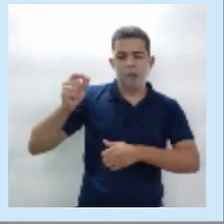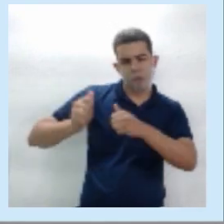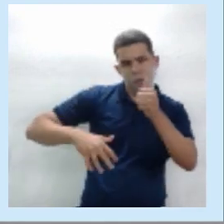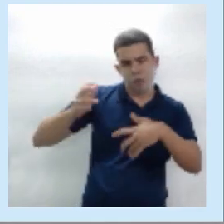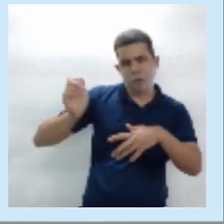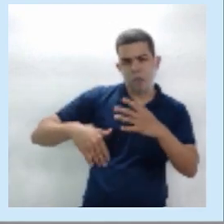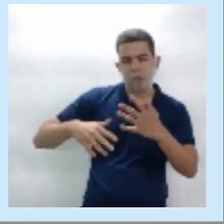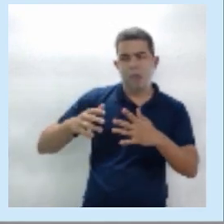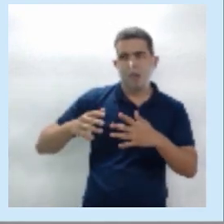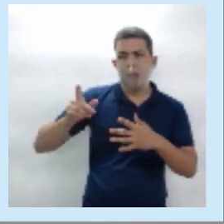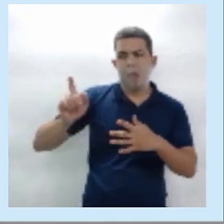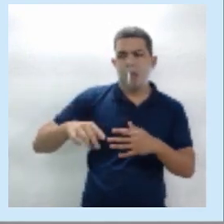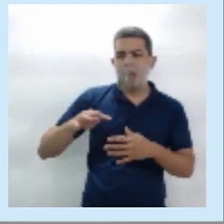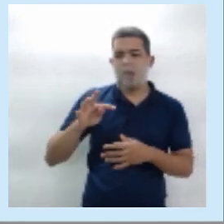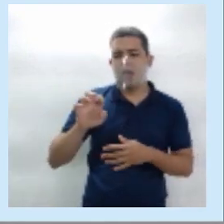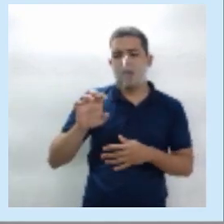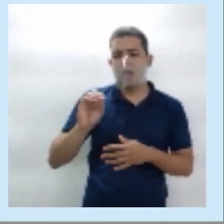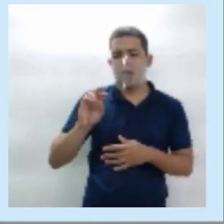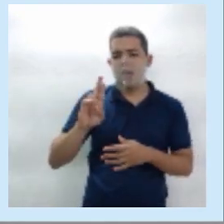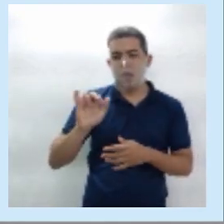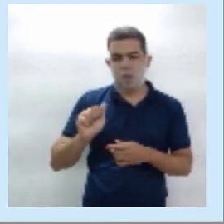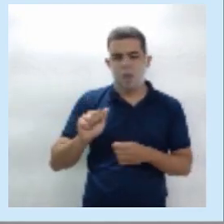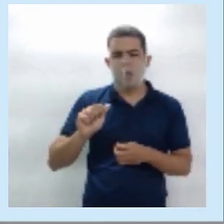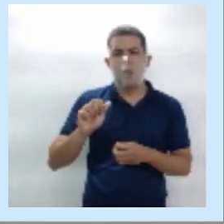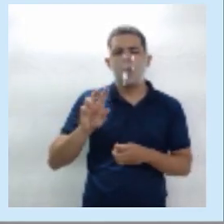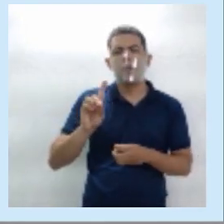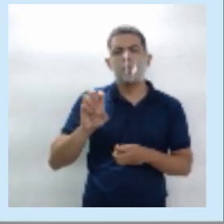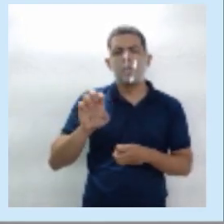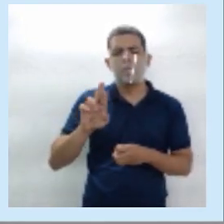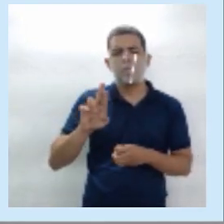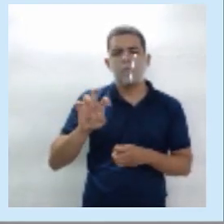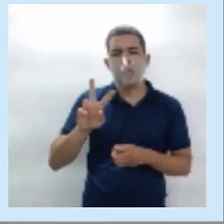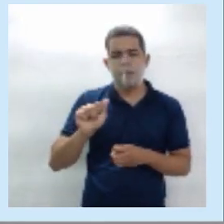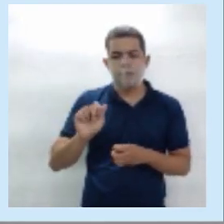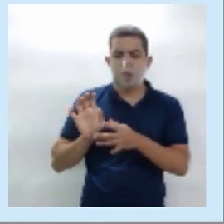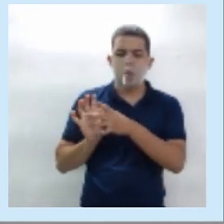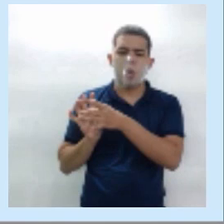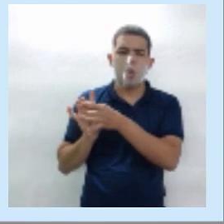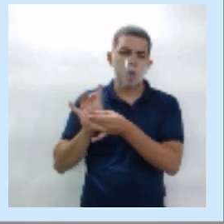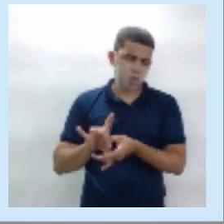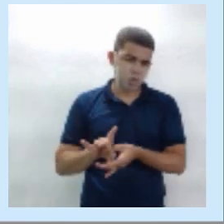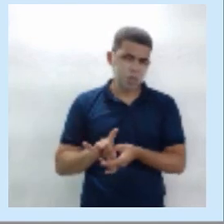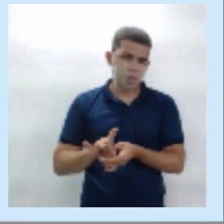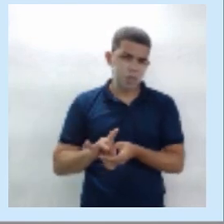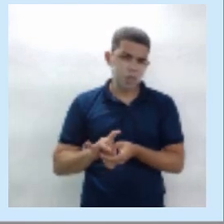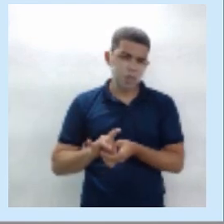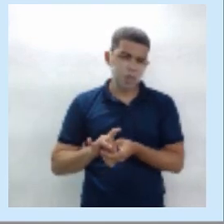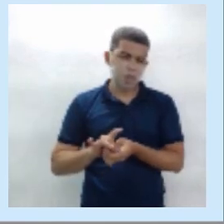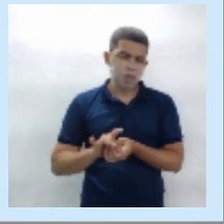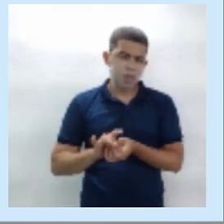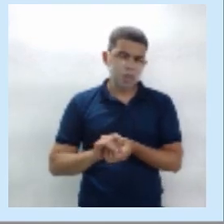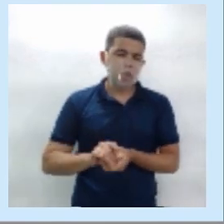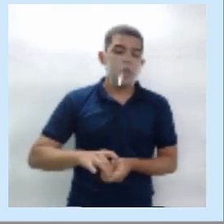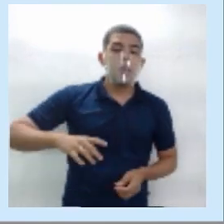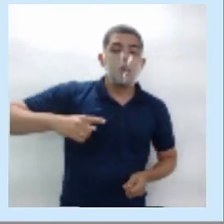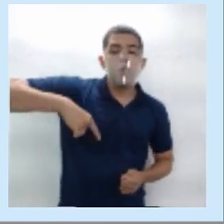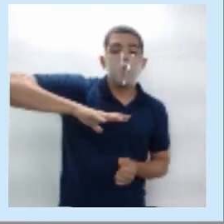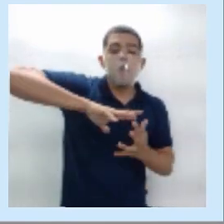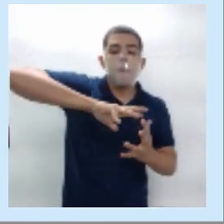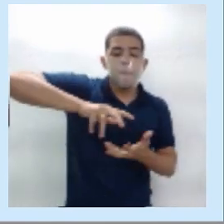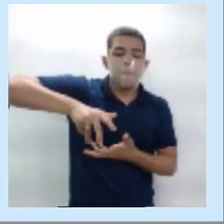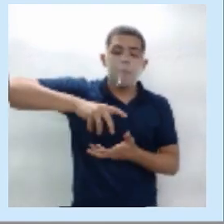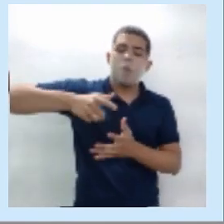teoria que a gente chama da teoria da deriva continental. Nosso planeta,